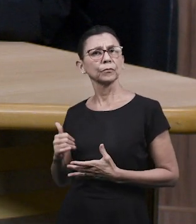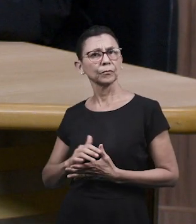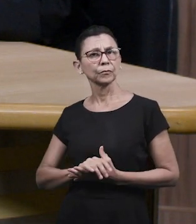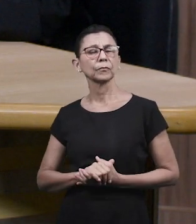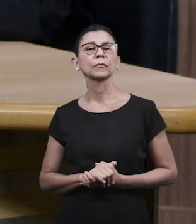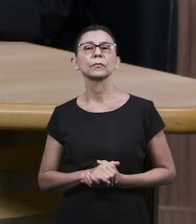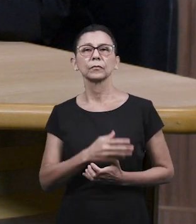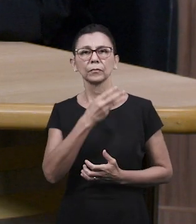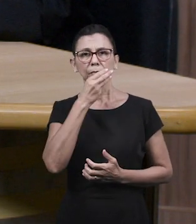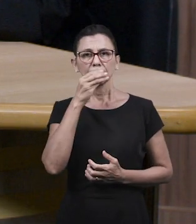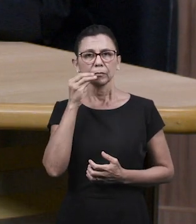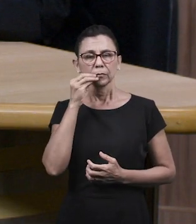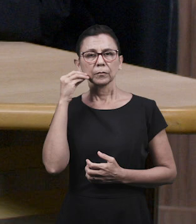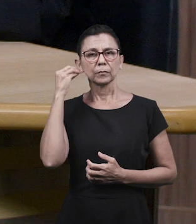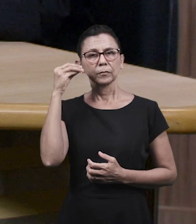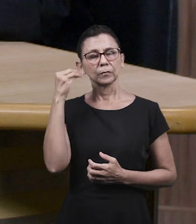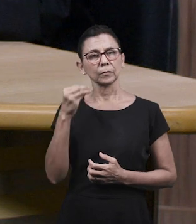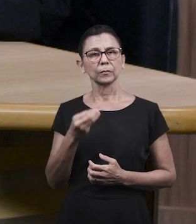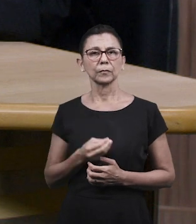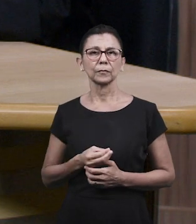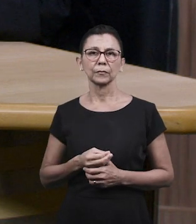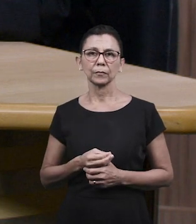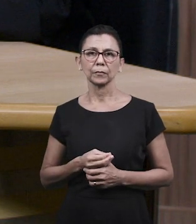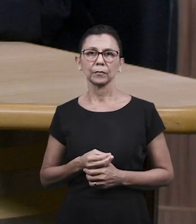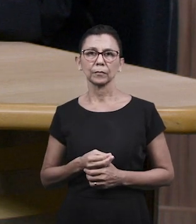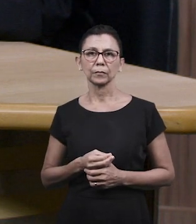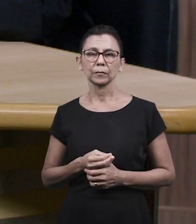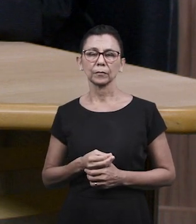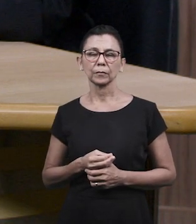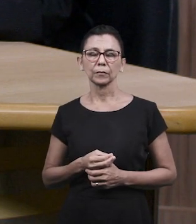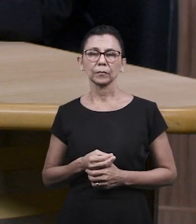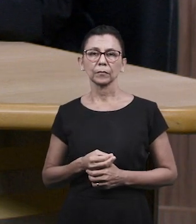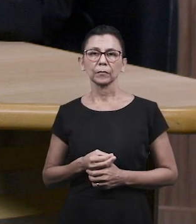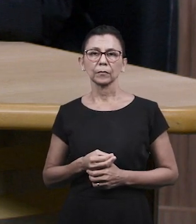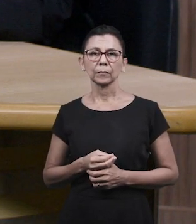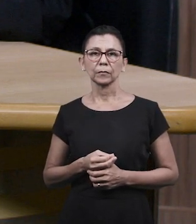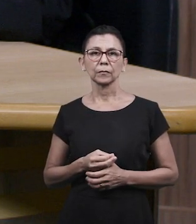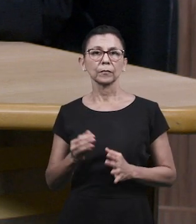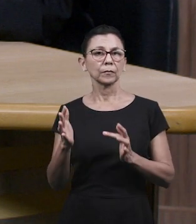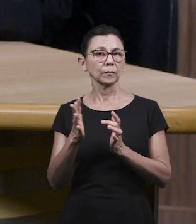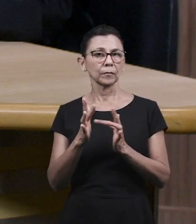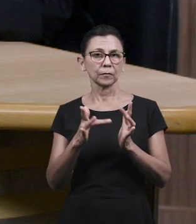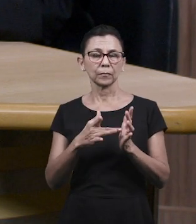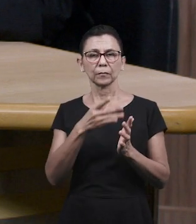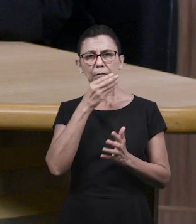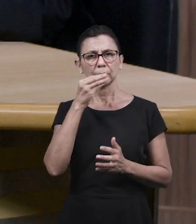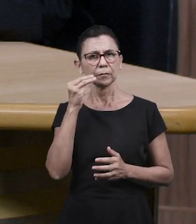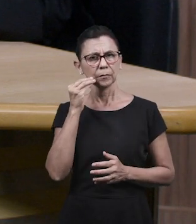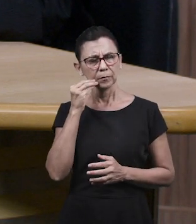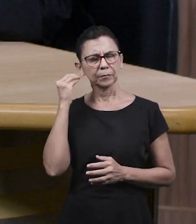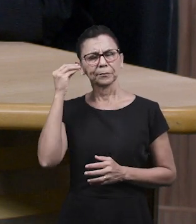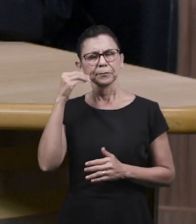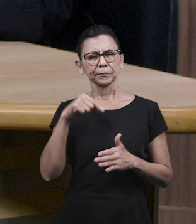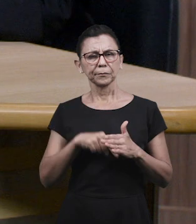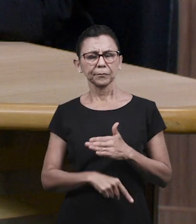grande experiência foi do próprio Senhor Jesus. Então, antes dele iniciar o ministério, a